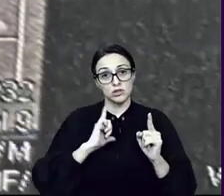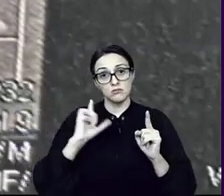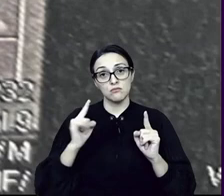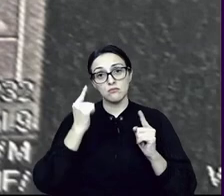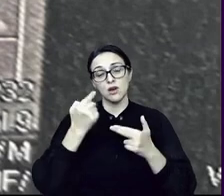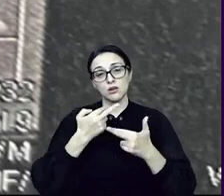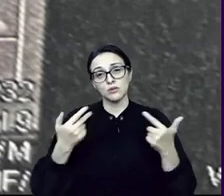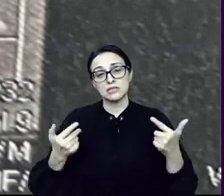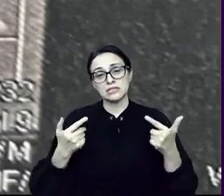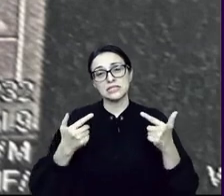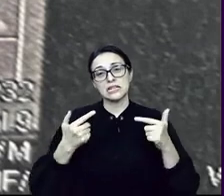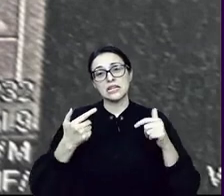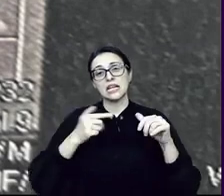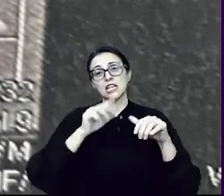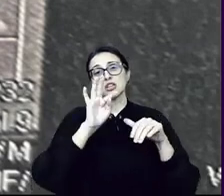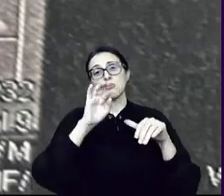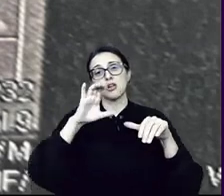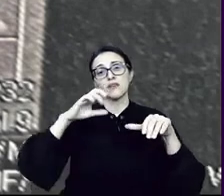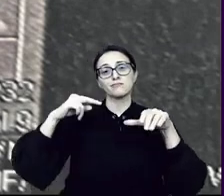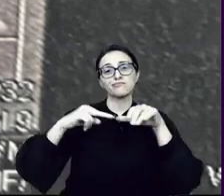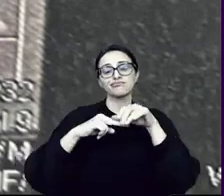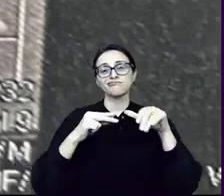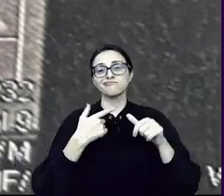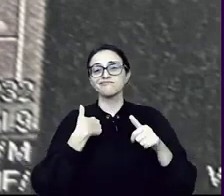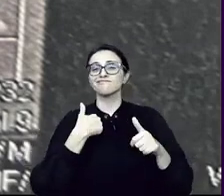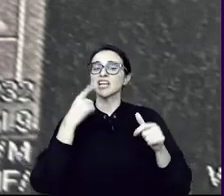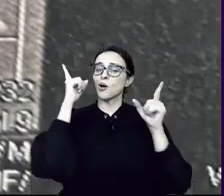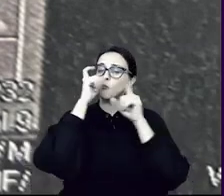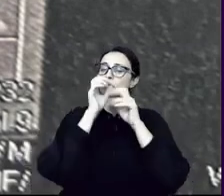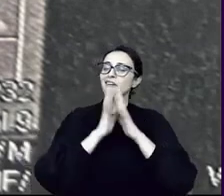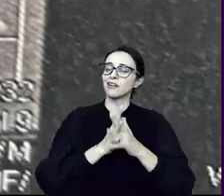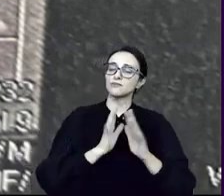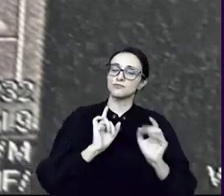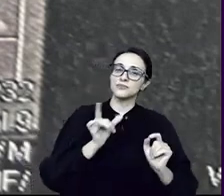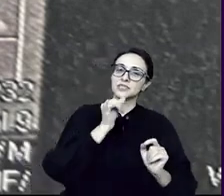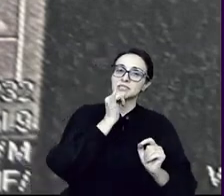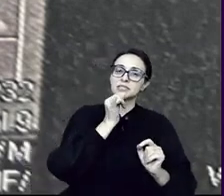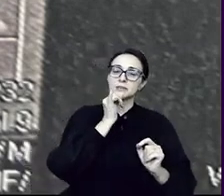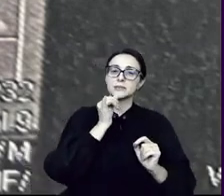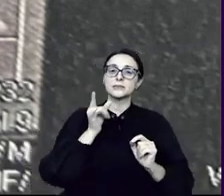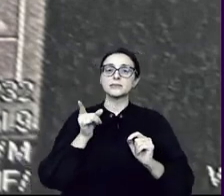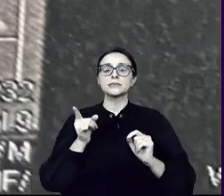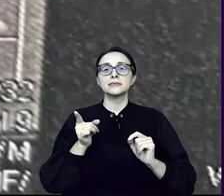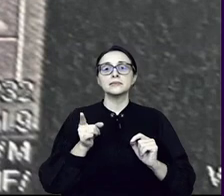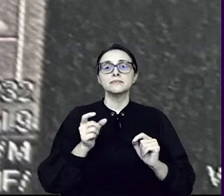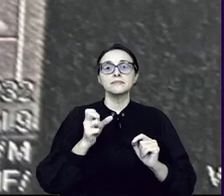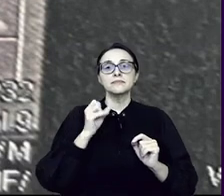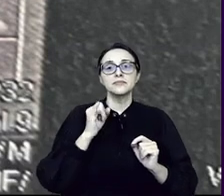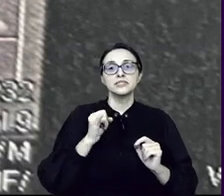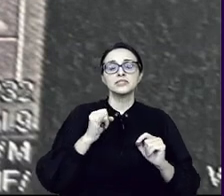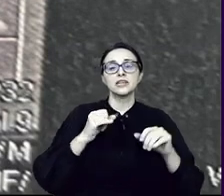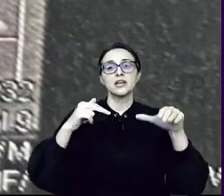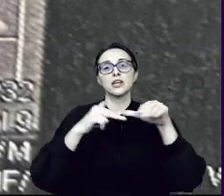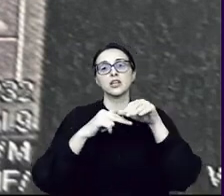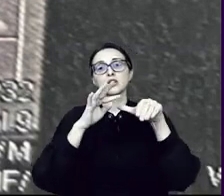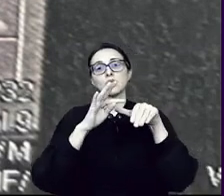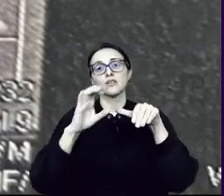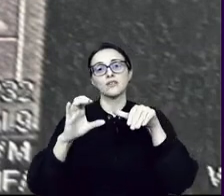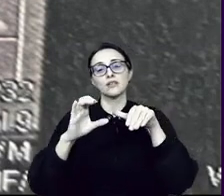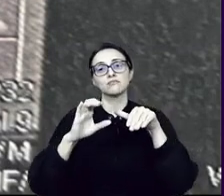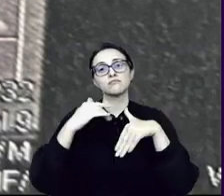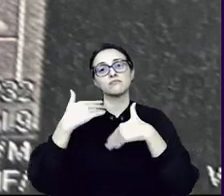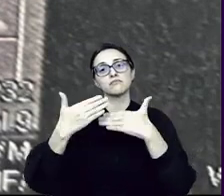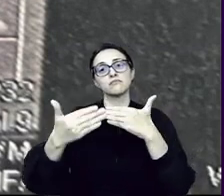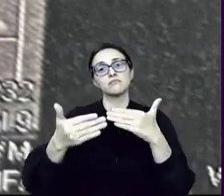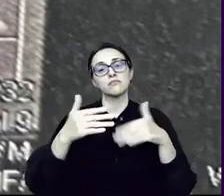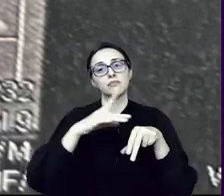aquisição tomográfica que é uma coisa que é complicada. Por exemplo, quando você vai fazer uma tomografia de um paciente,